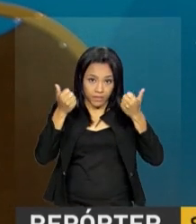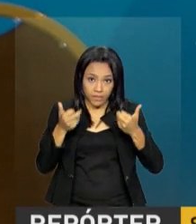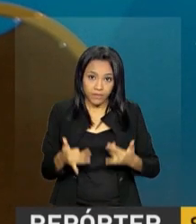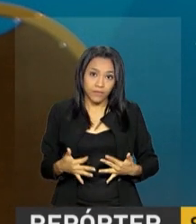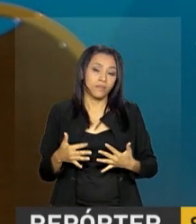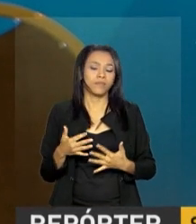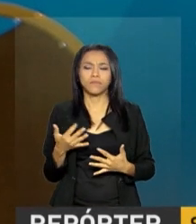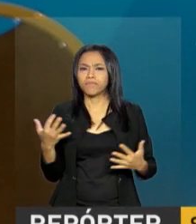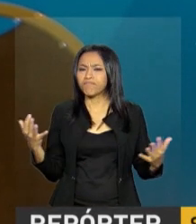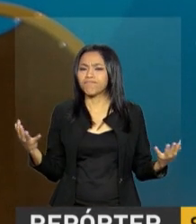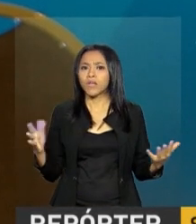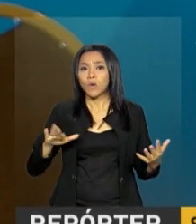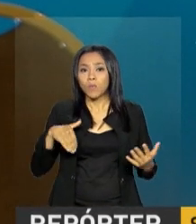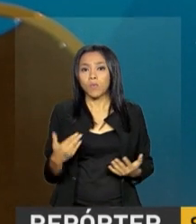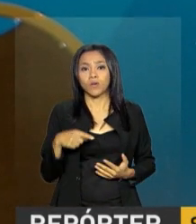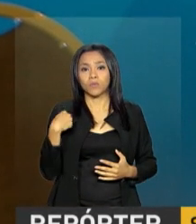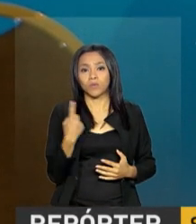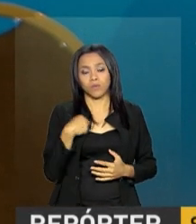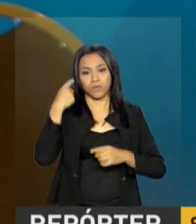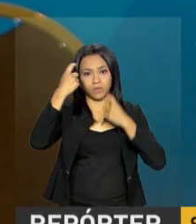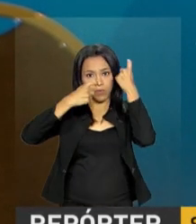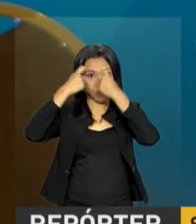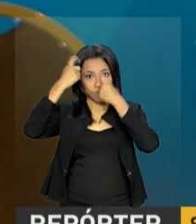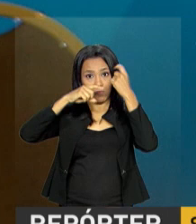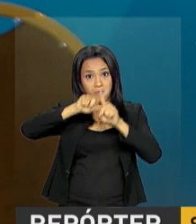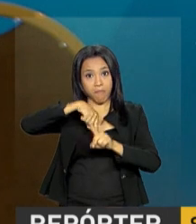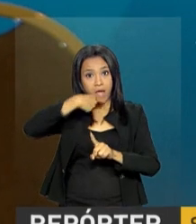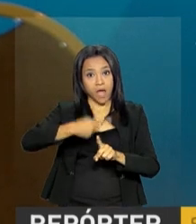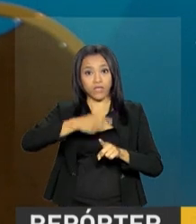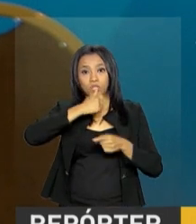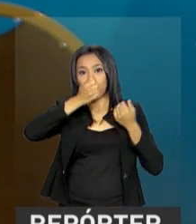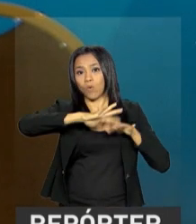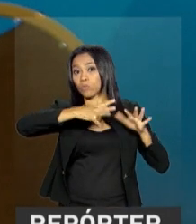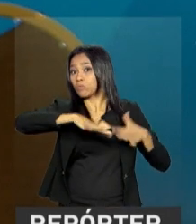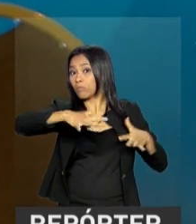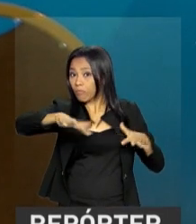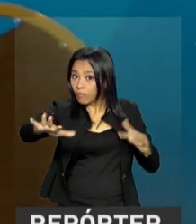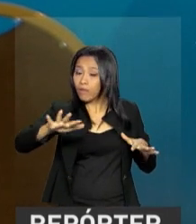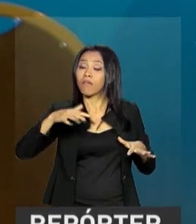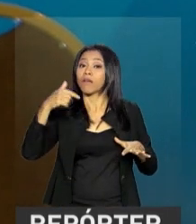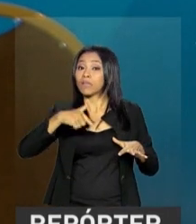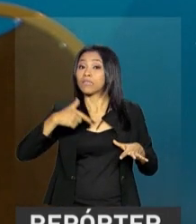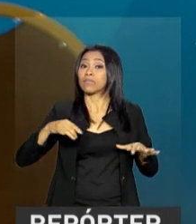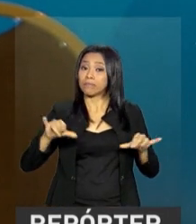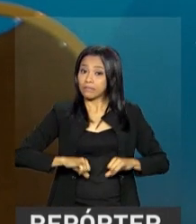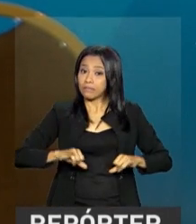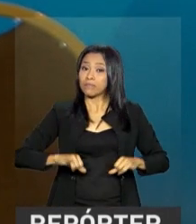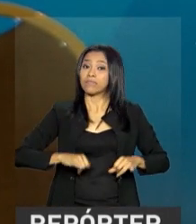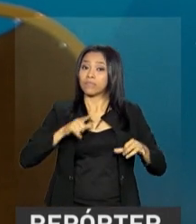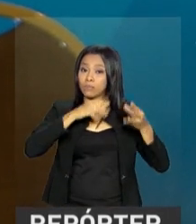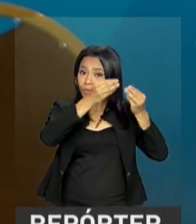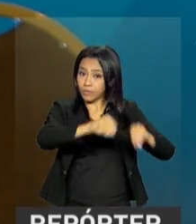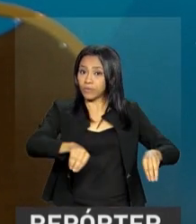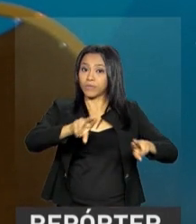medida em que a gente tem cada vez mais preocupações com os nossos mares que estão sendo duramente atingidos pelo